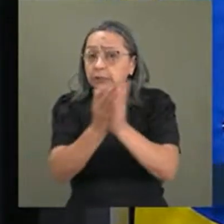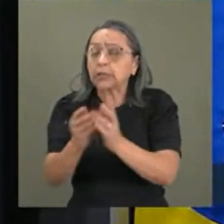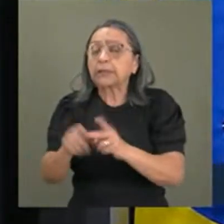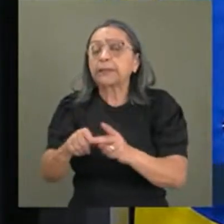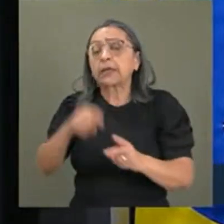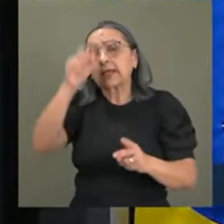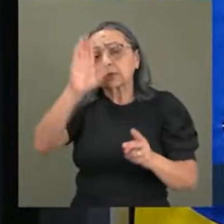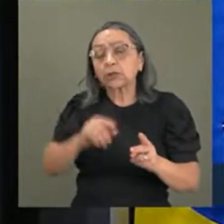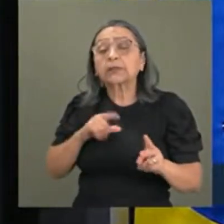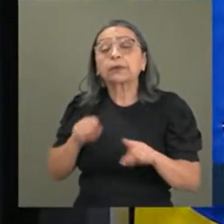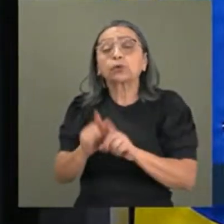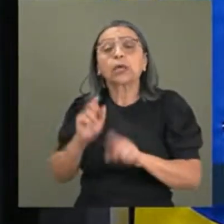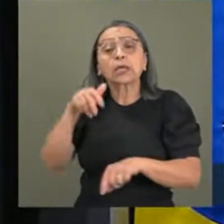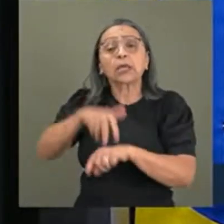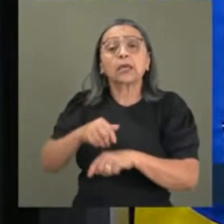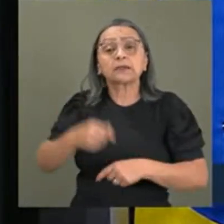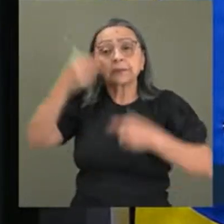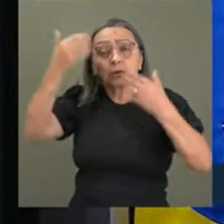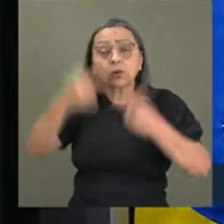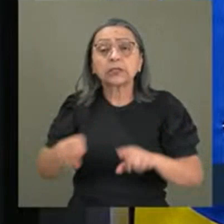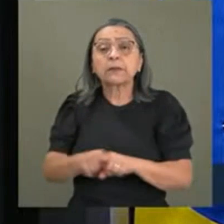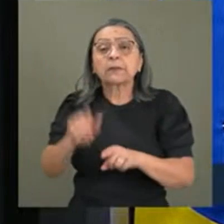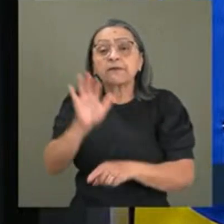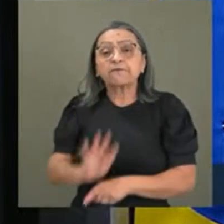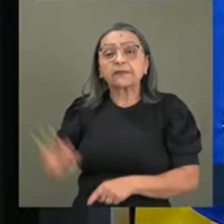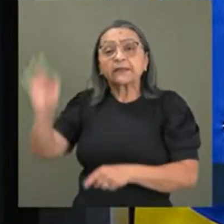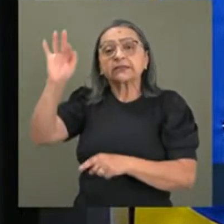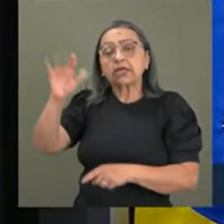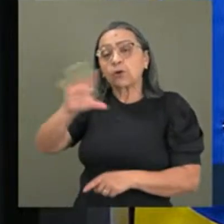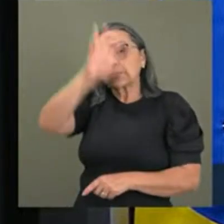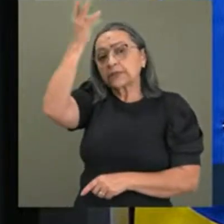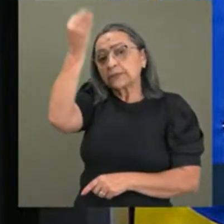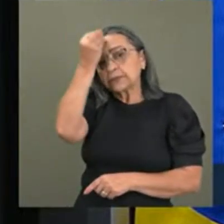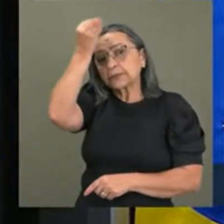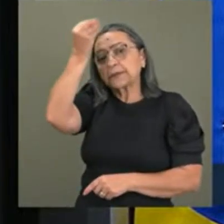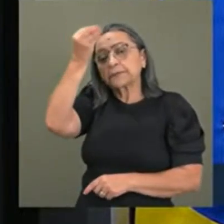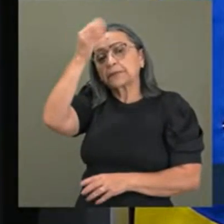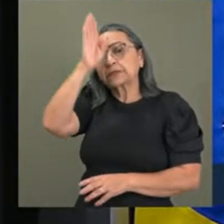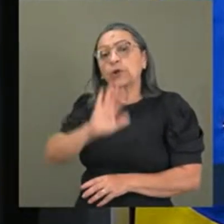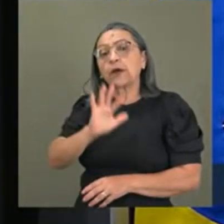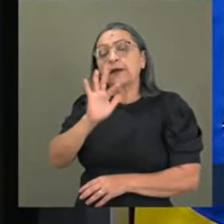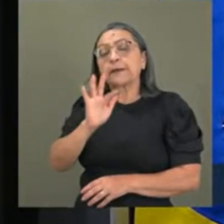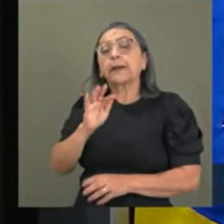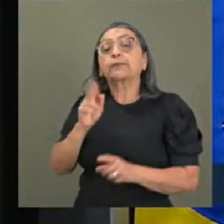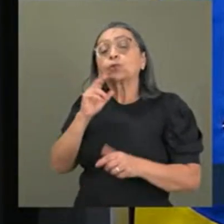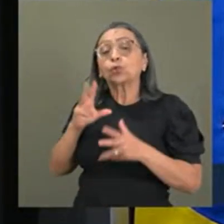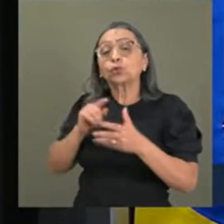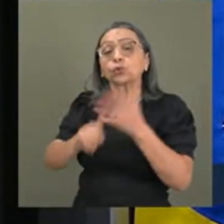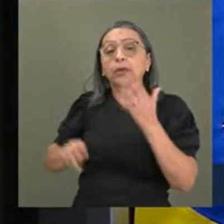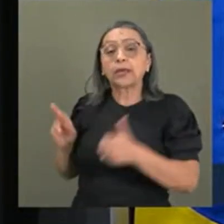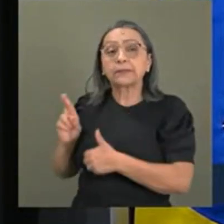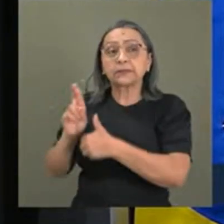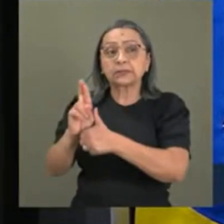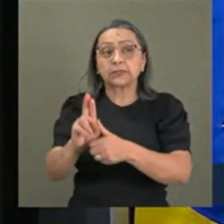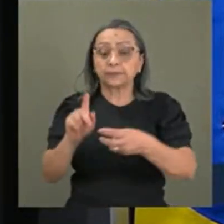manifestaram contra o porte, e pela Federação Espírita Brasileira, representando